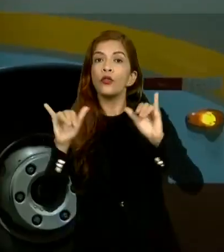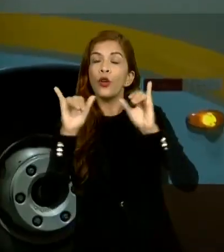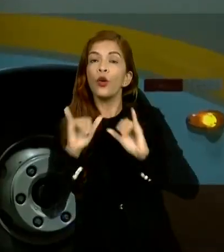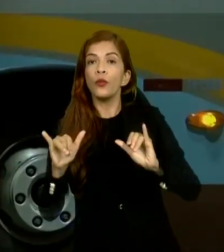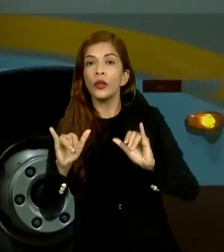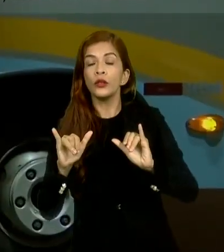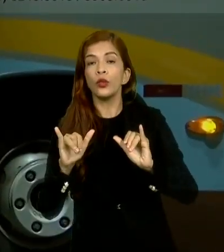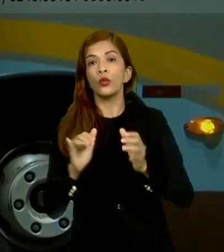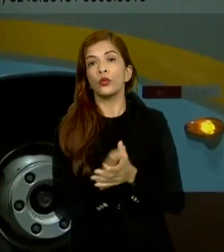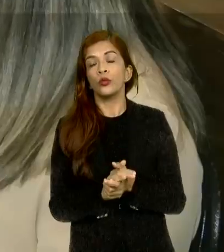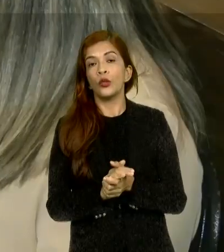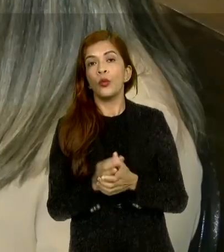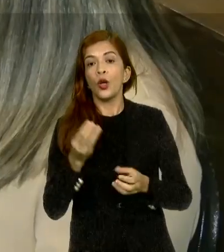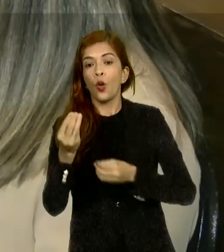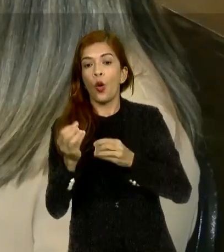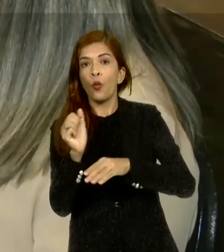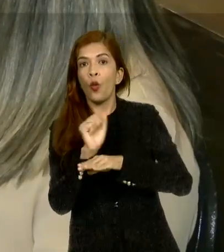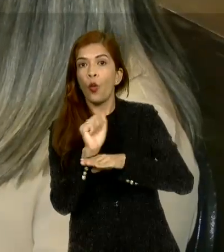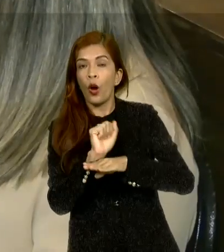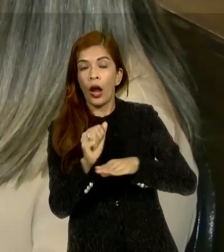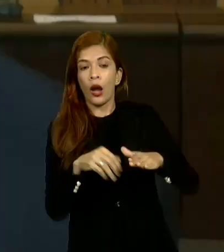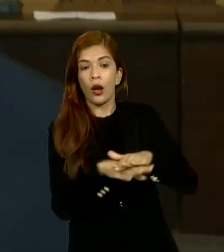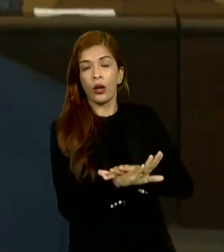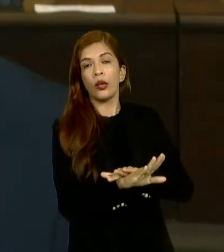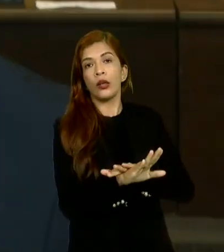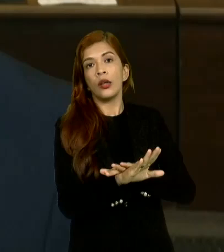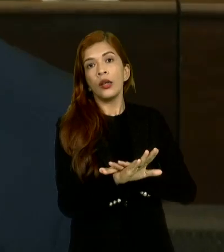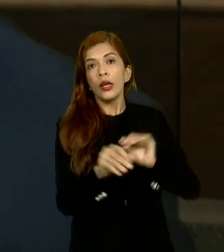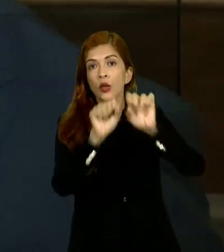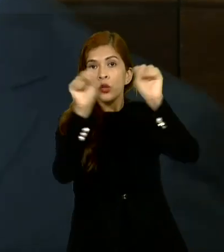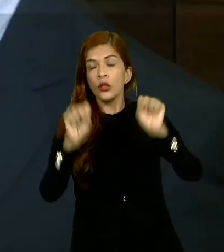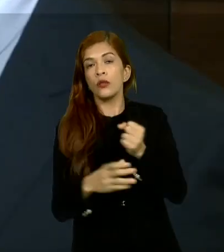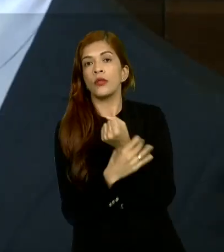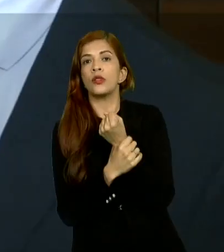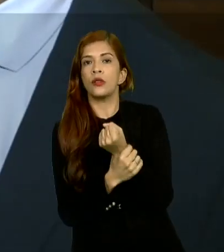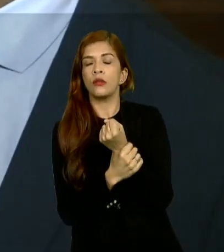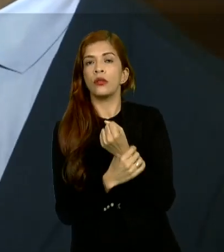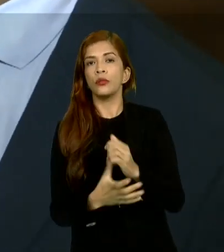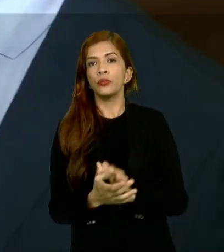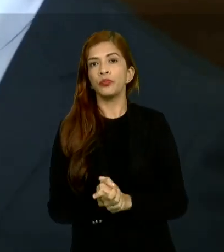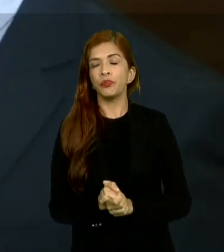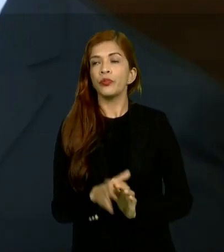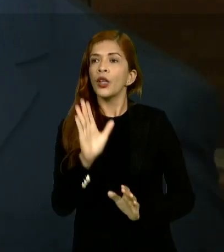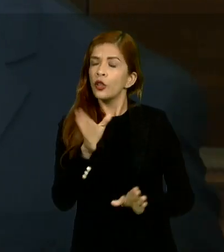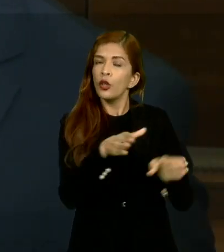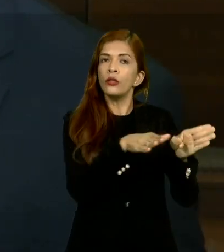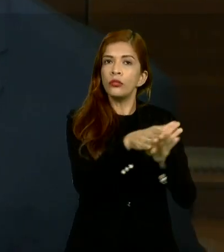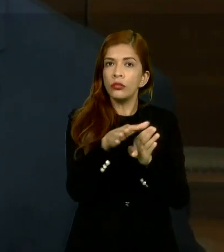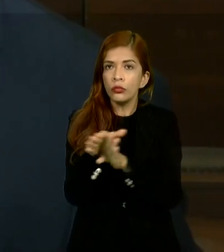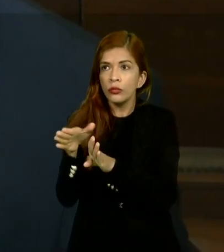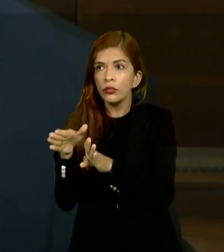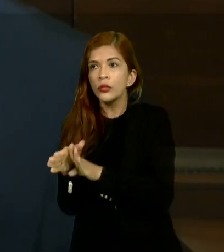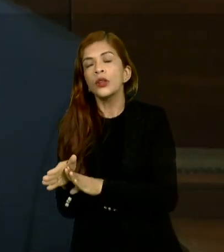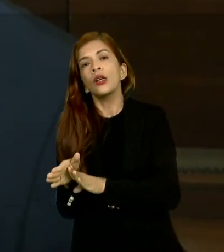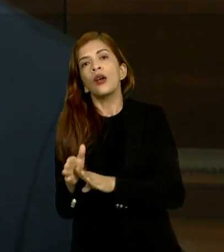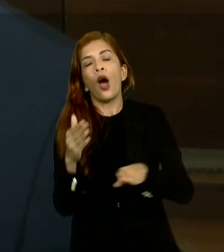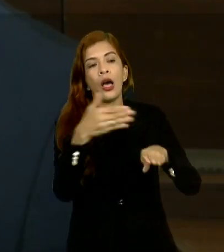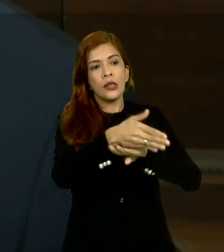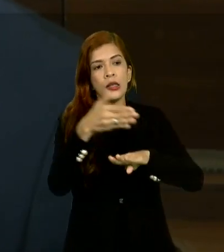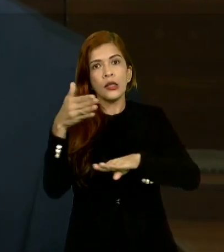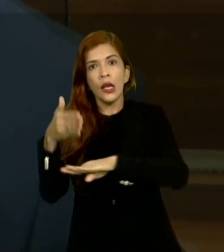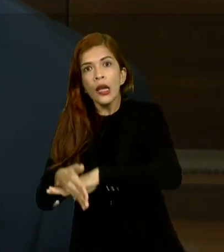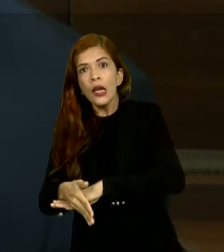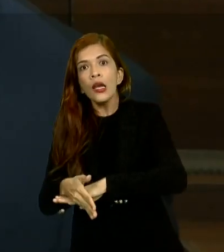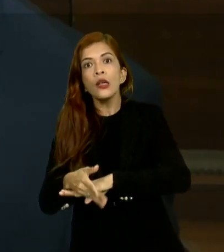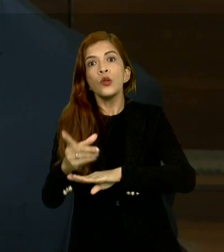sobre estacionamento e o sistema de segurança do Arraial. Nós passamos todas as orientações referentes ao nosso acesso, entrada,